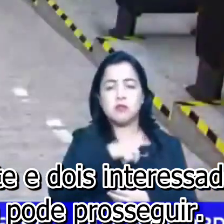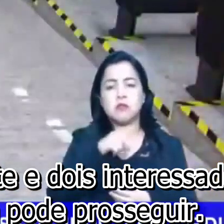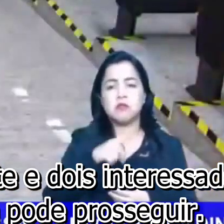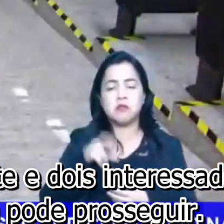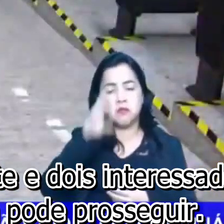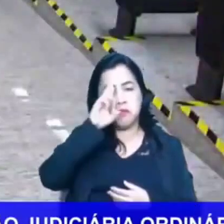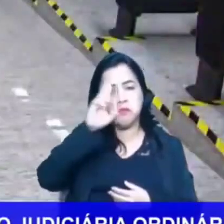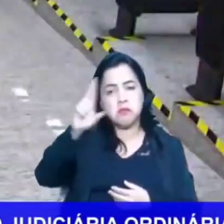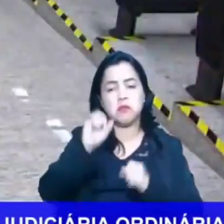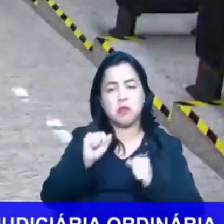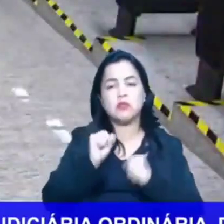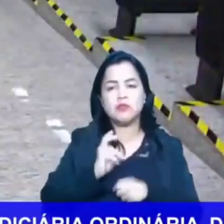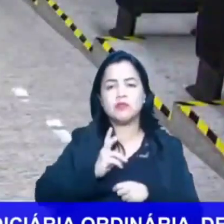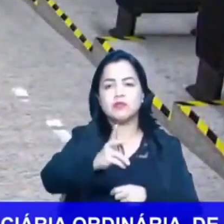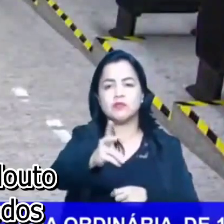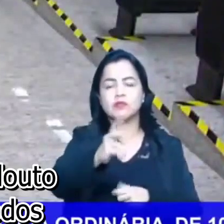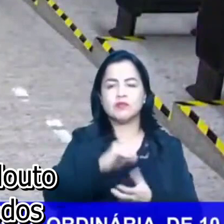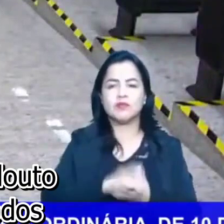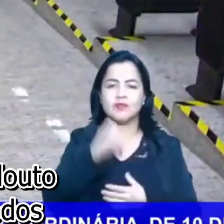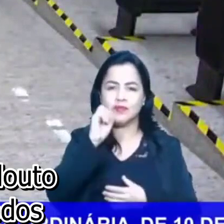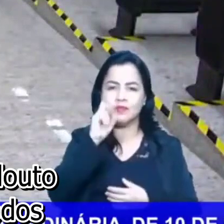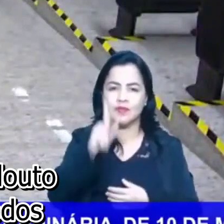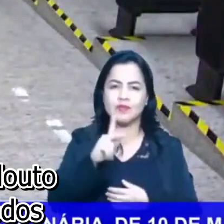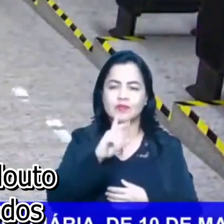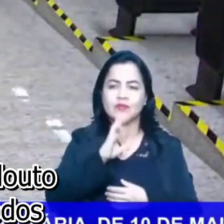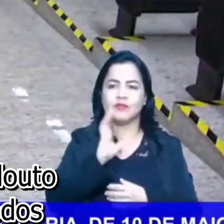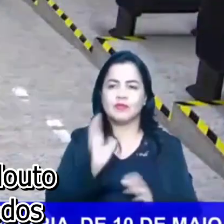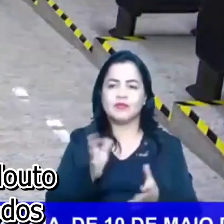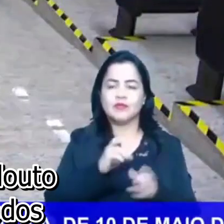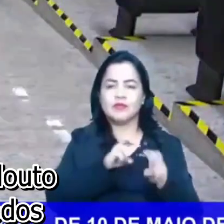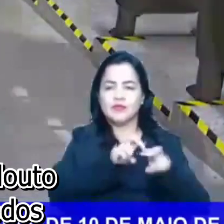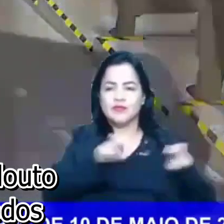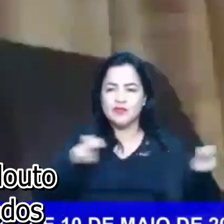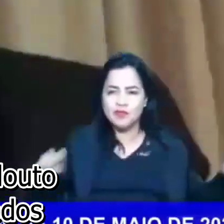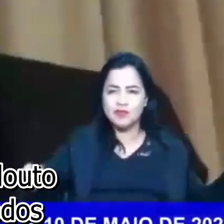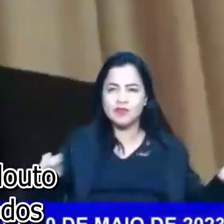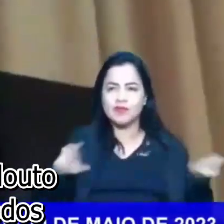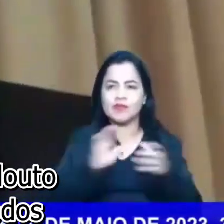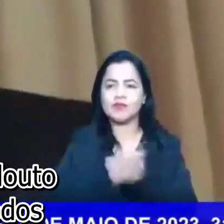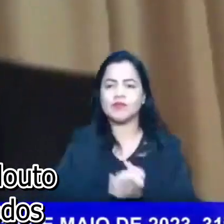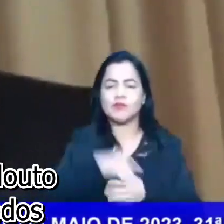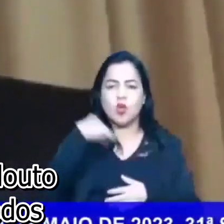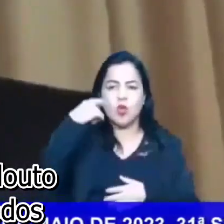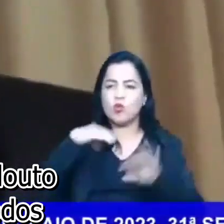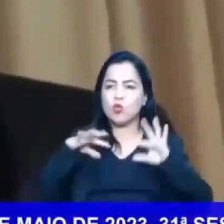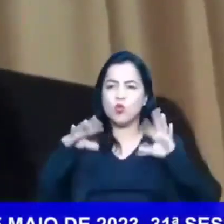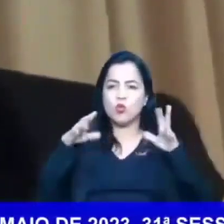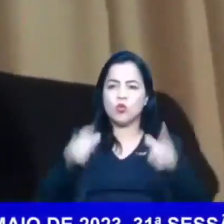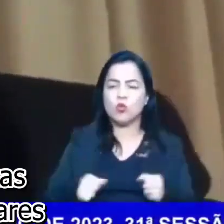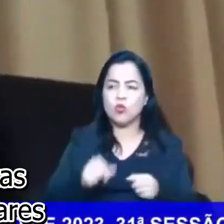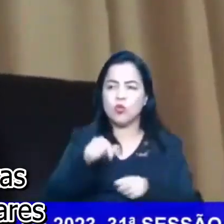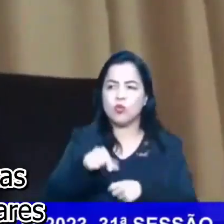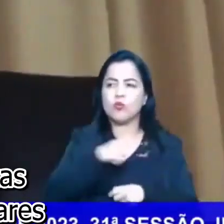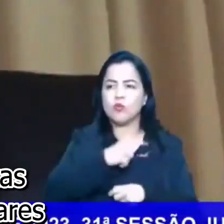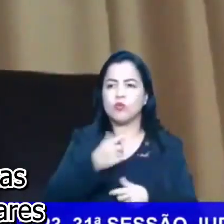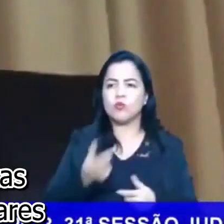prosseguir. Ok, senhor presidente, ministros pares, senhor procurador regional eleitoral, advogados, todos presentes.